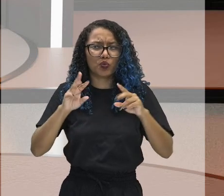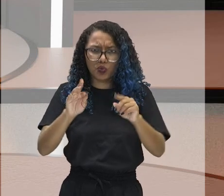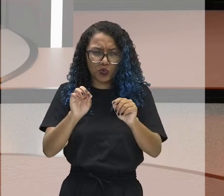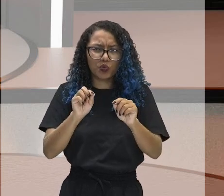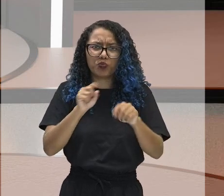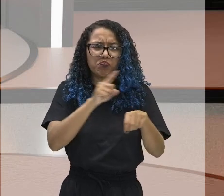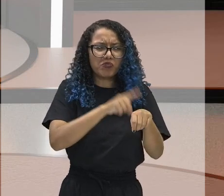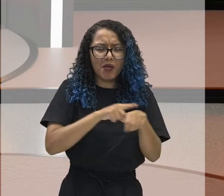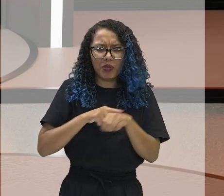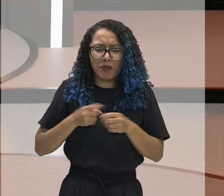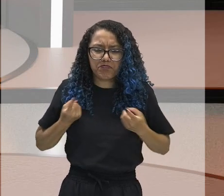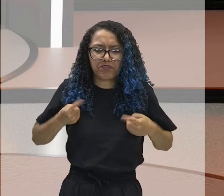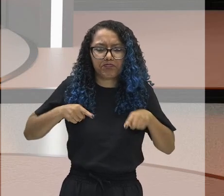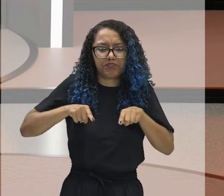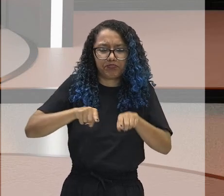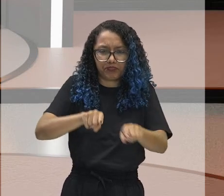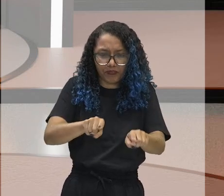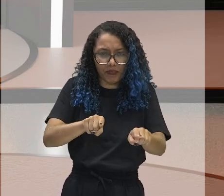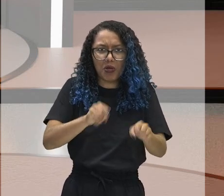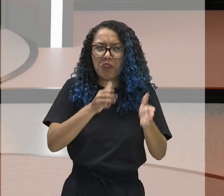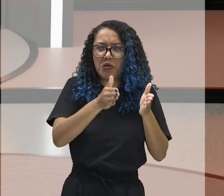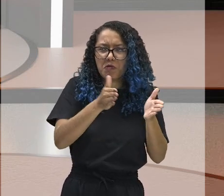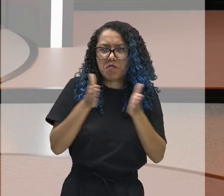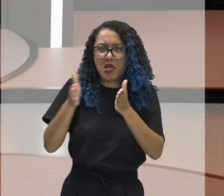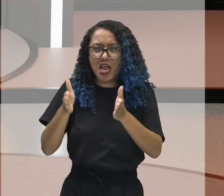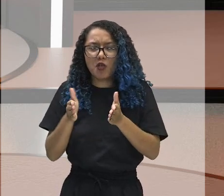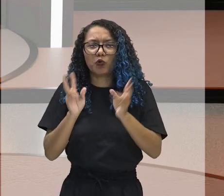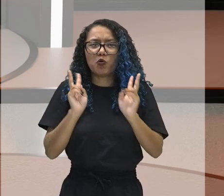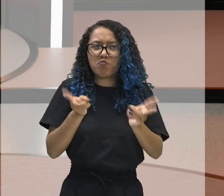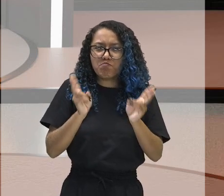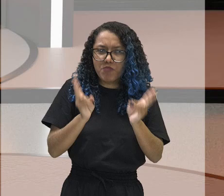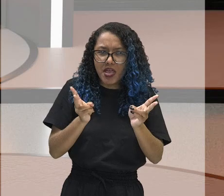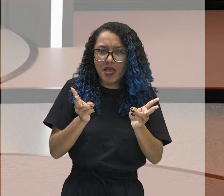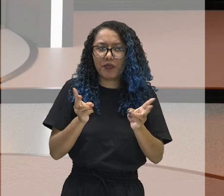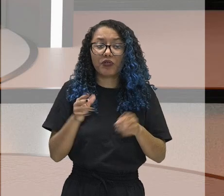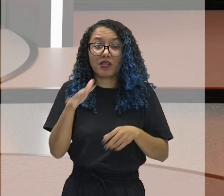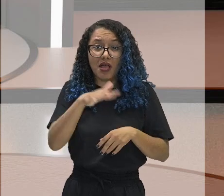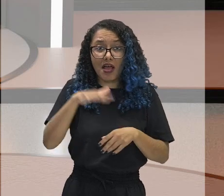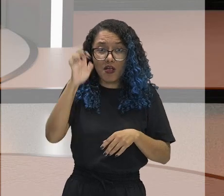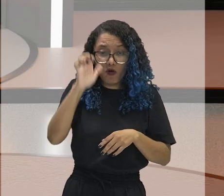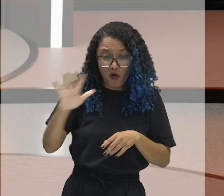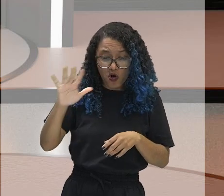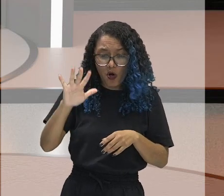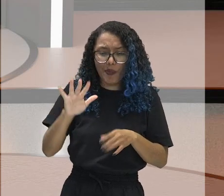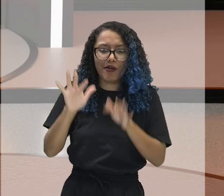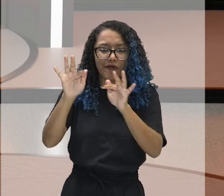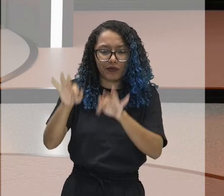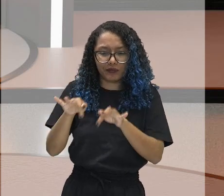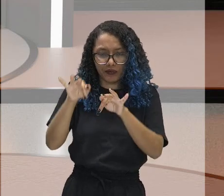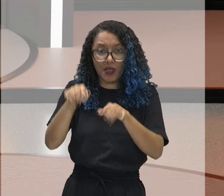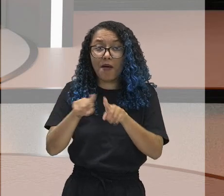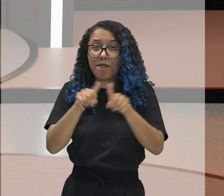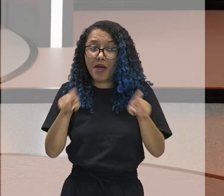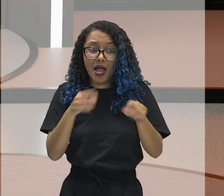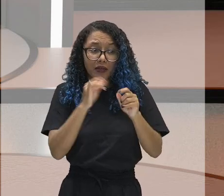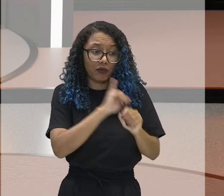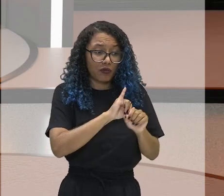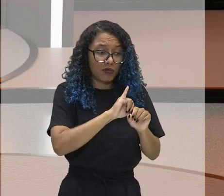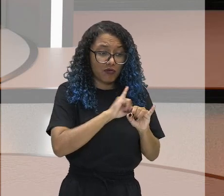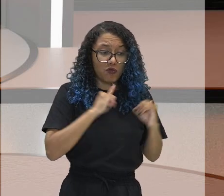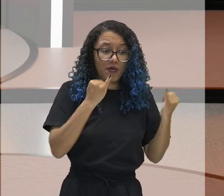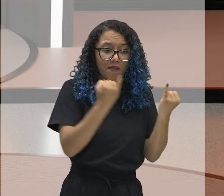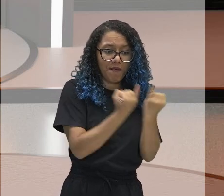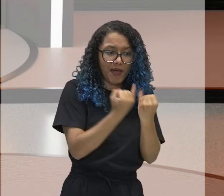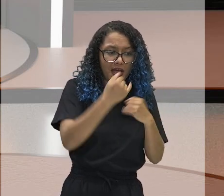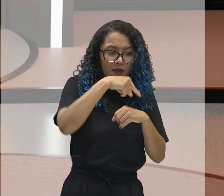na Europa ali central estava acontecendo o feudalismo, já lá no Império Romano do Oriente, que não tinha